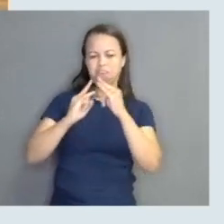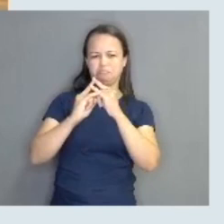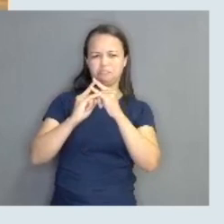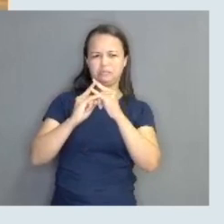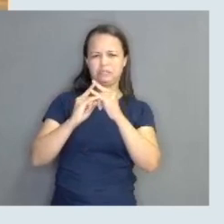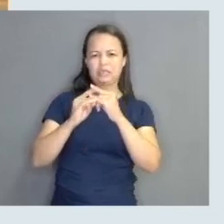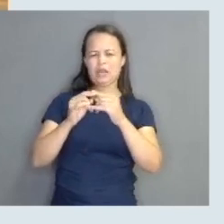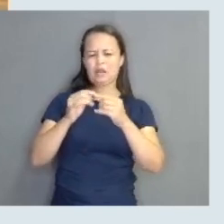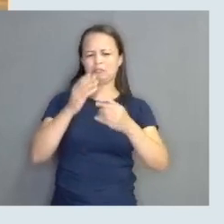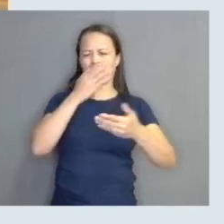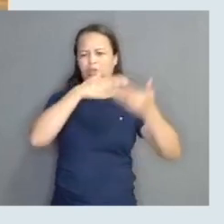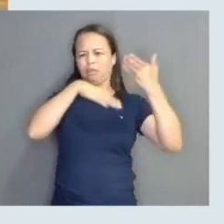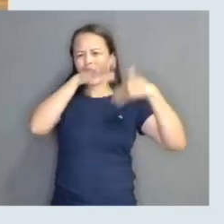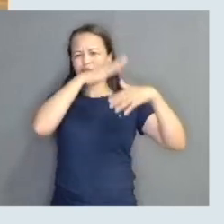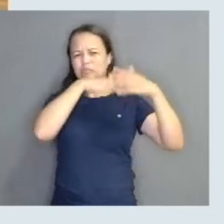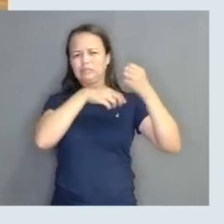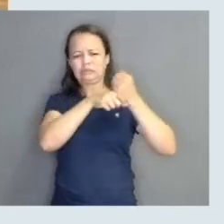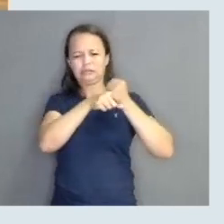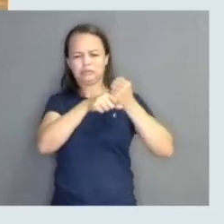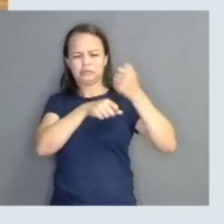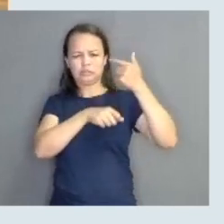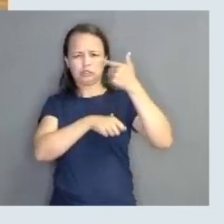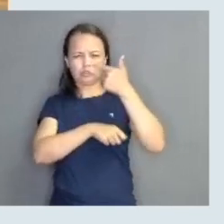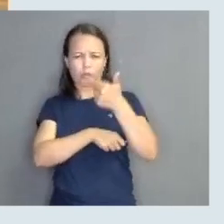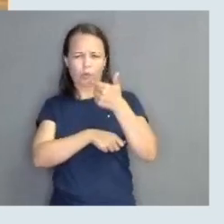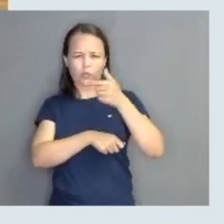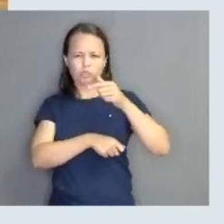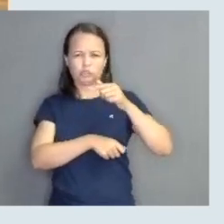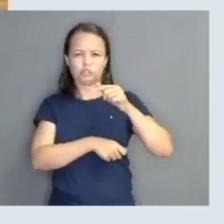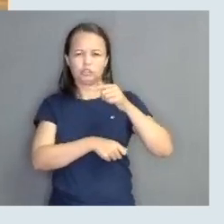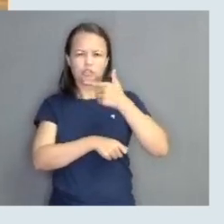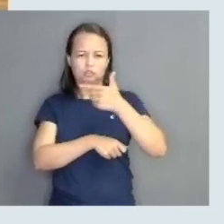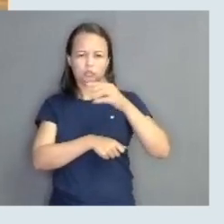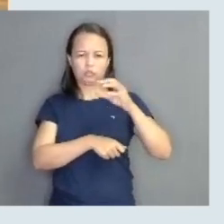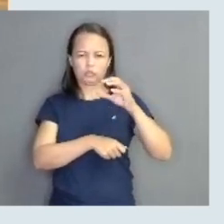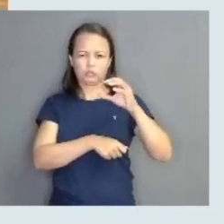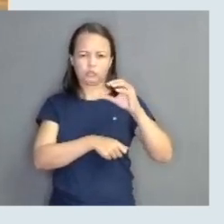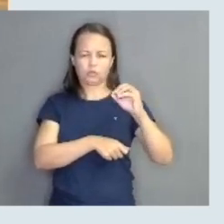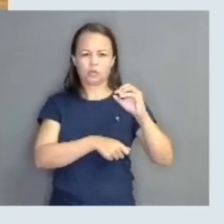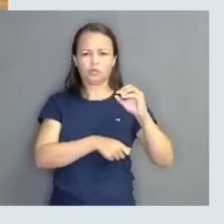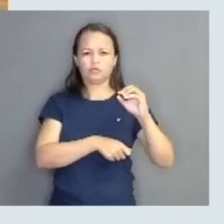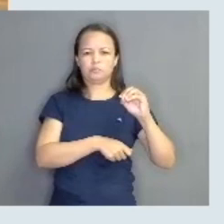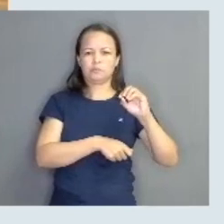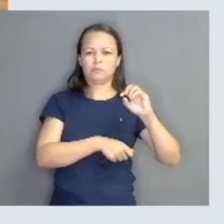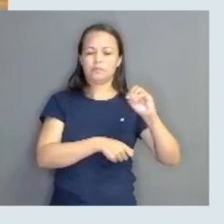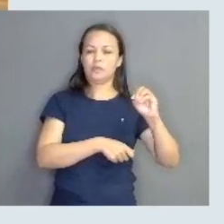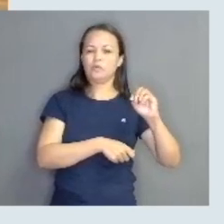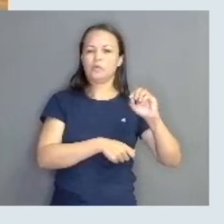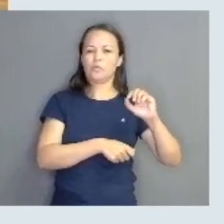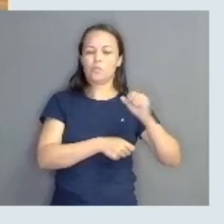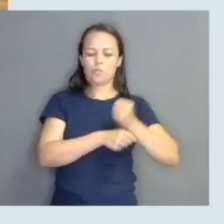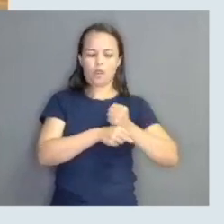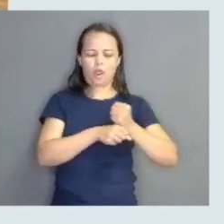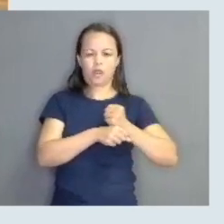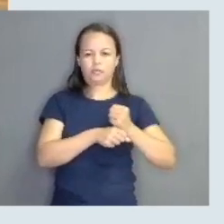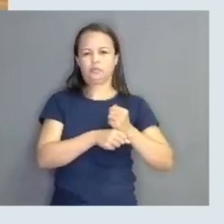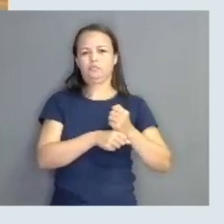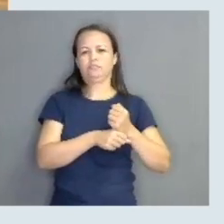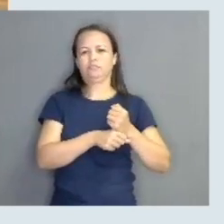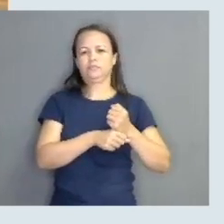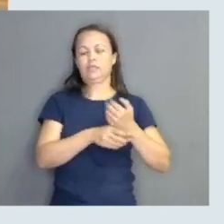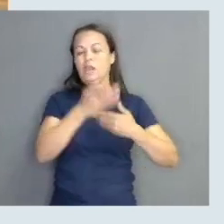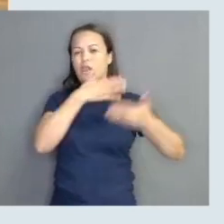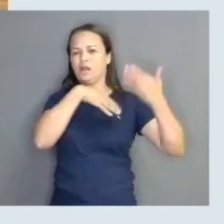de 2000 anos, lá no Egito. Para alguns historiadores, ela significaria